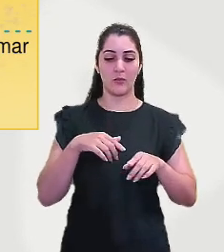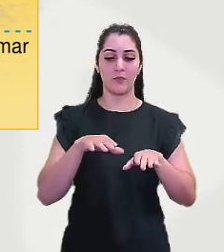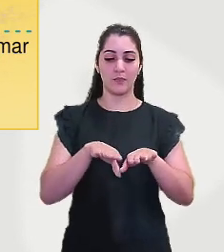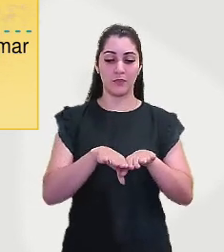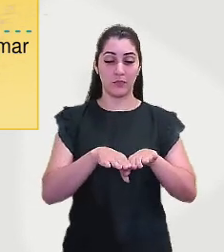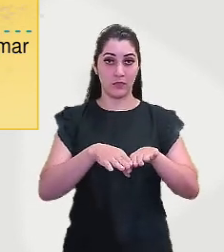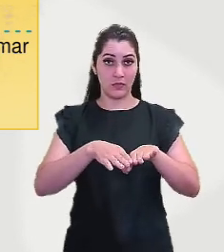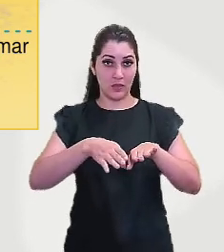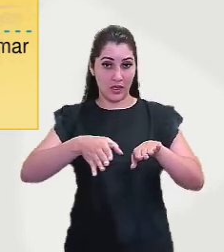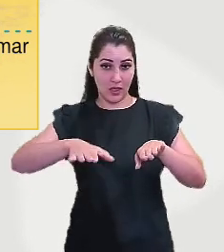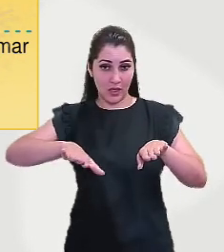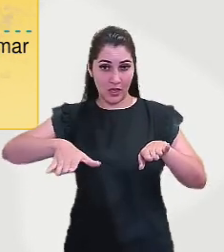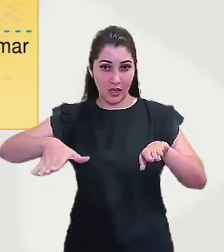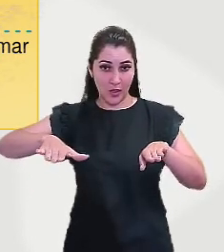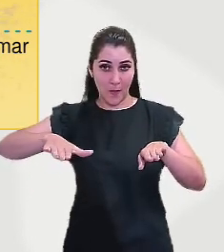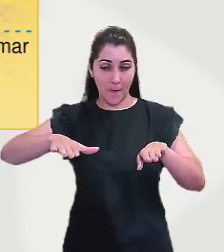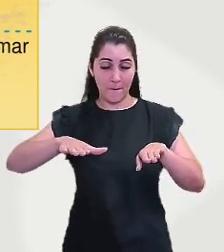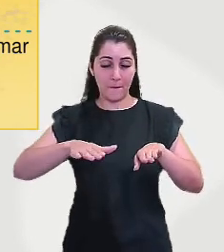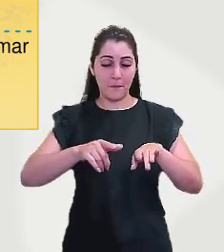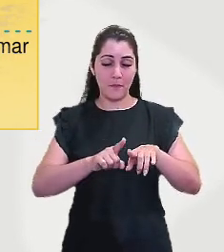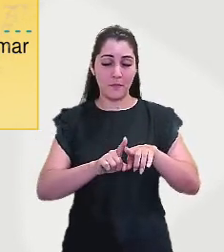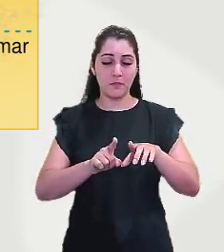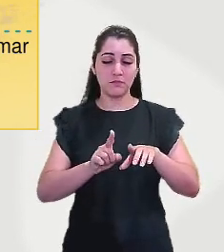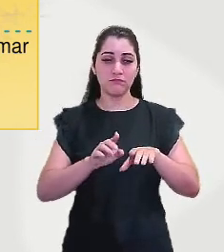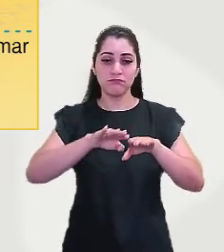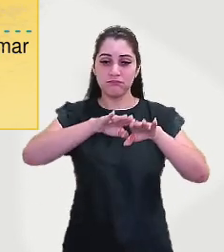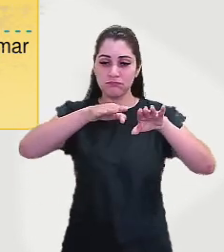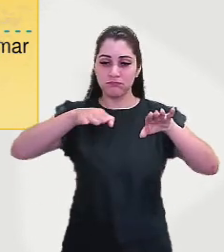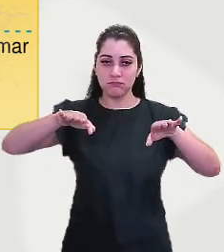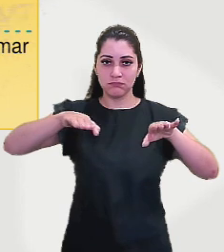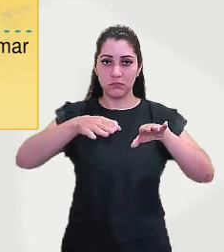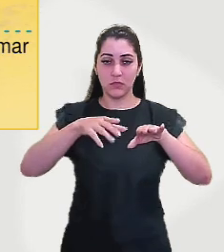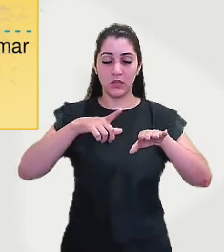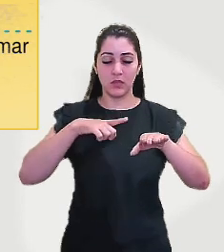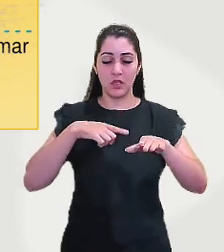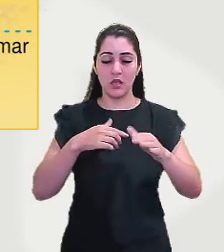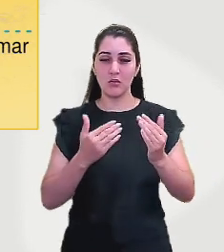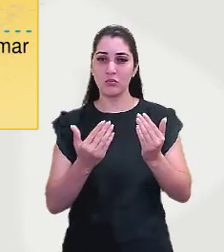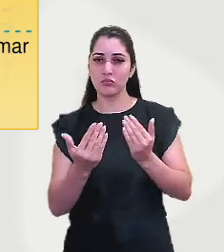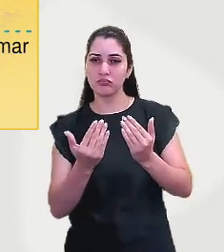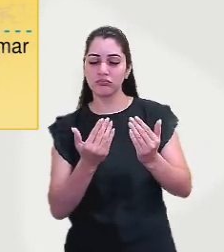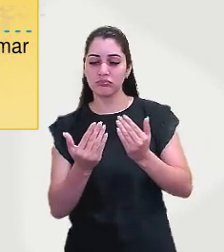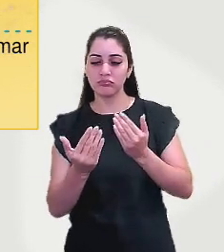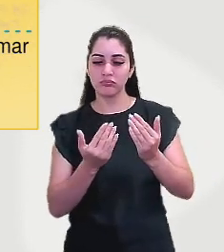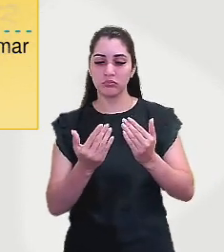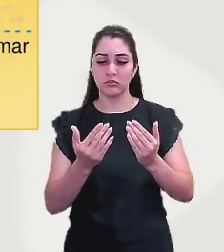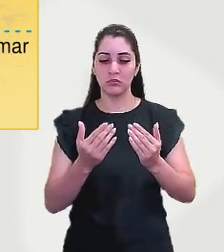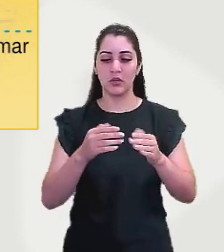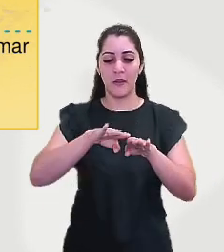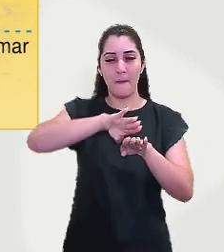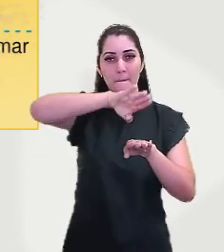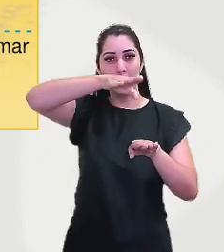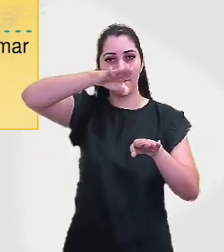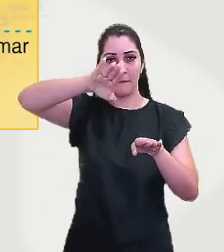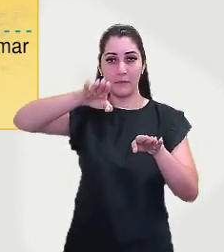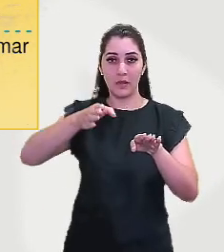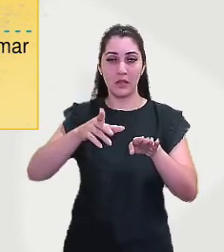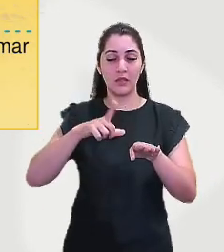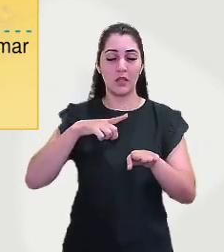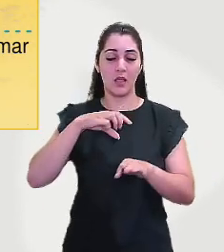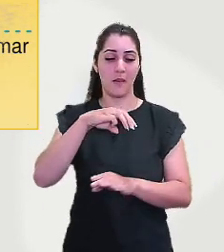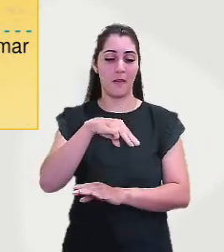depressão relativo. E entre essas depressões nós temos um outro tipo de formação, que é a montanha, que